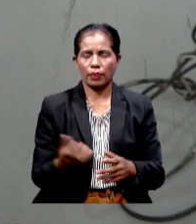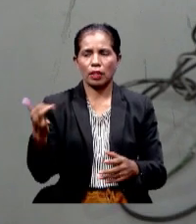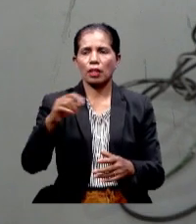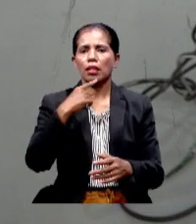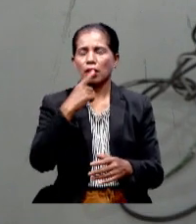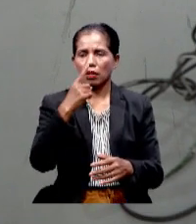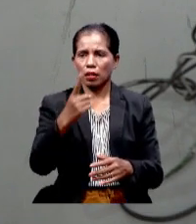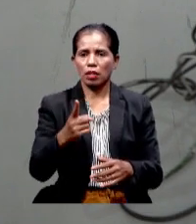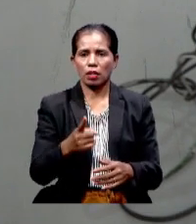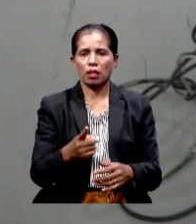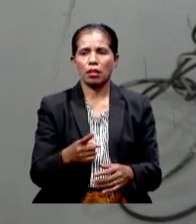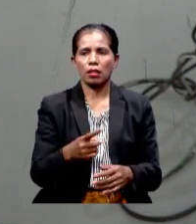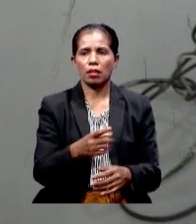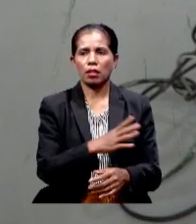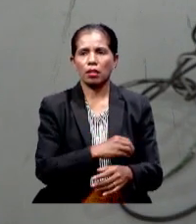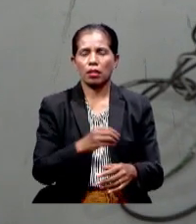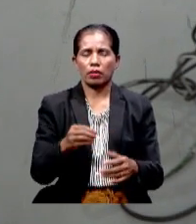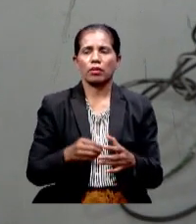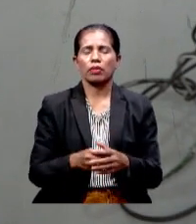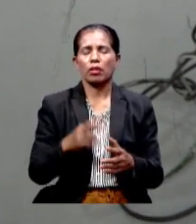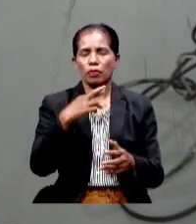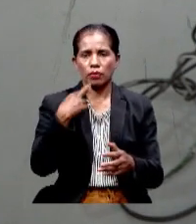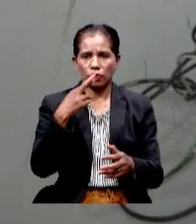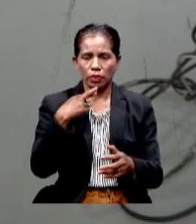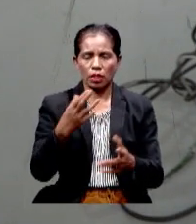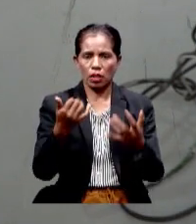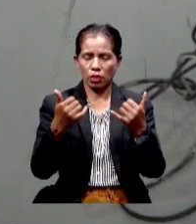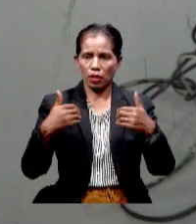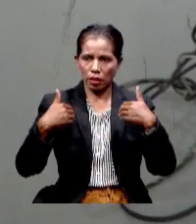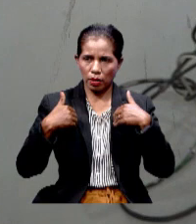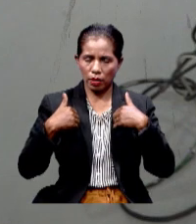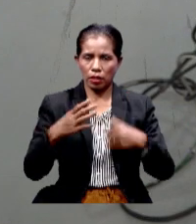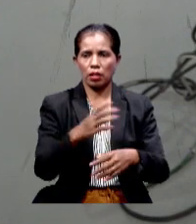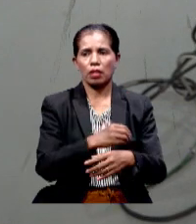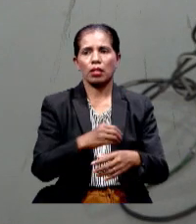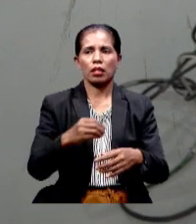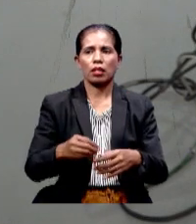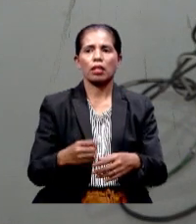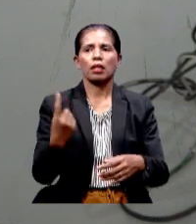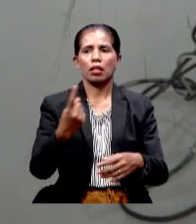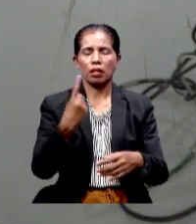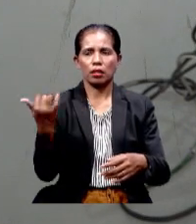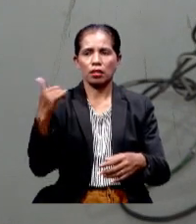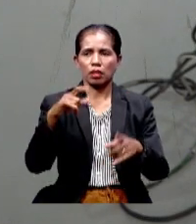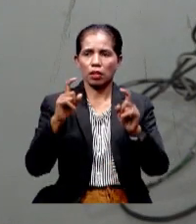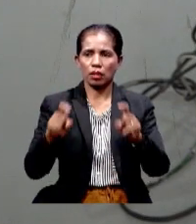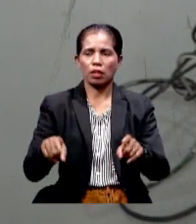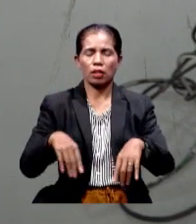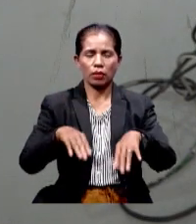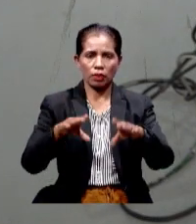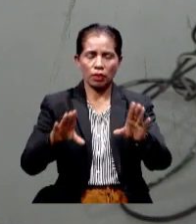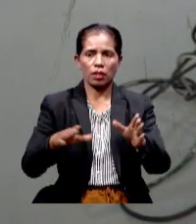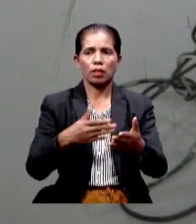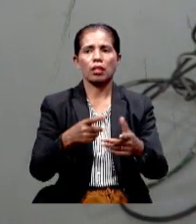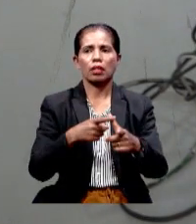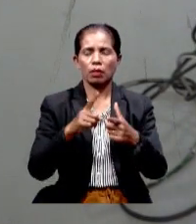hankata corajão de hankata que stock né fati fosira né be agora ia né stock lama na fati então ainda nem sira tem ser fan hot stock lama